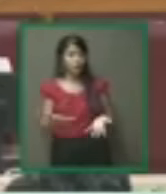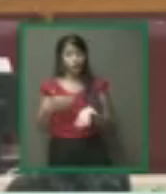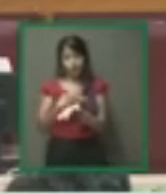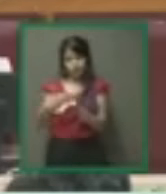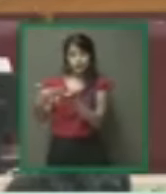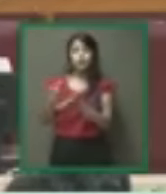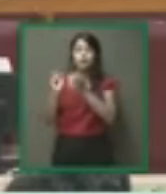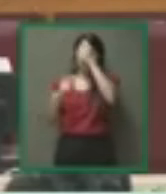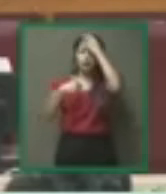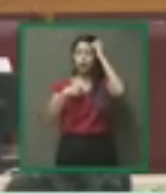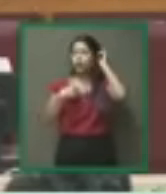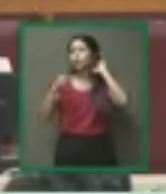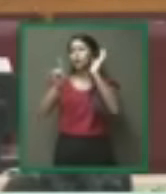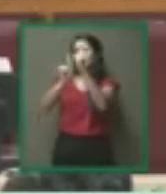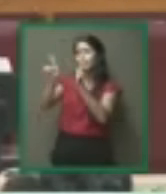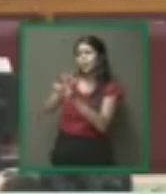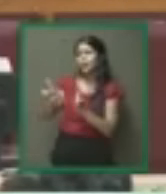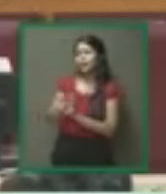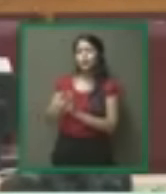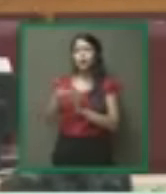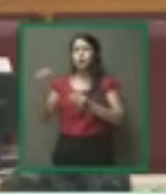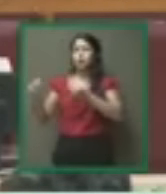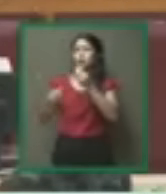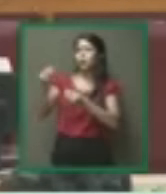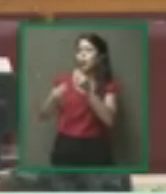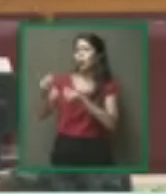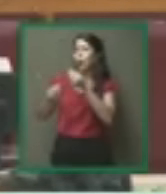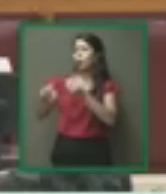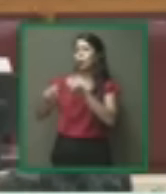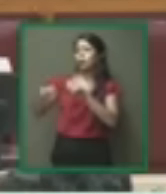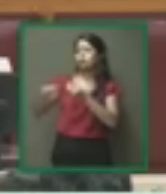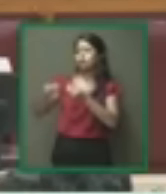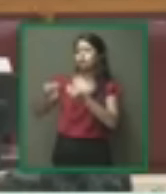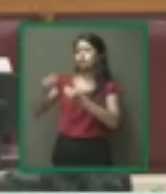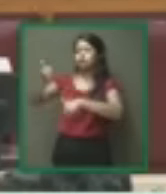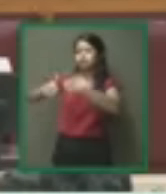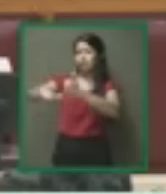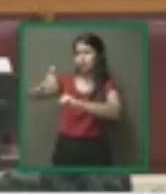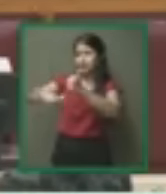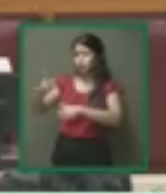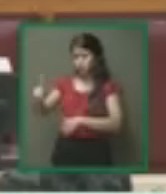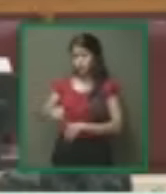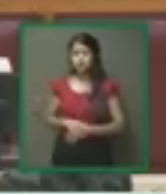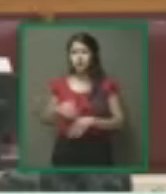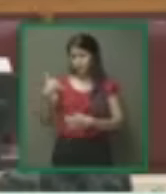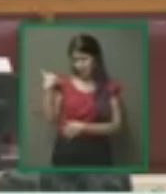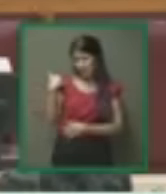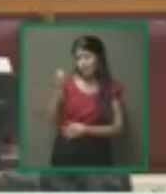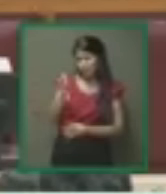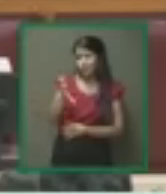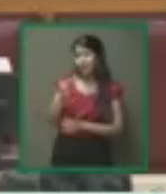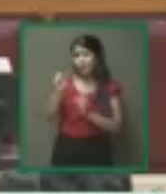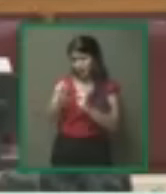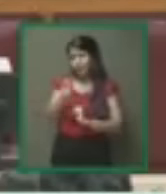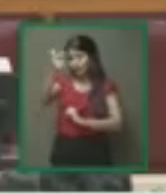Inicialmente, Wesley, eu vou fazer perguntas sobre a sua qualificação, tá certo? O senhor já falou a sua idade, eu queria só